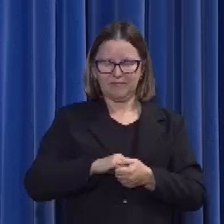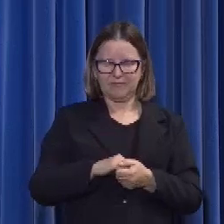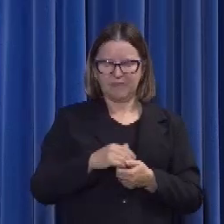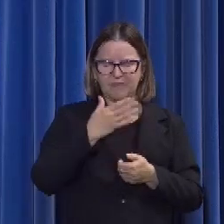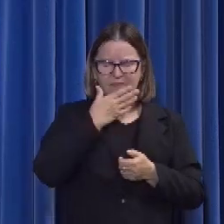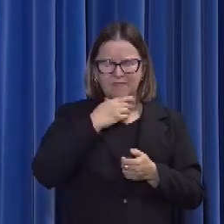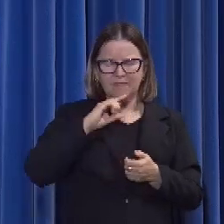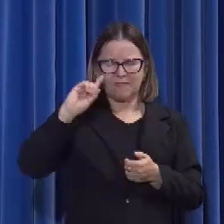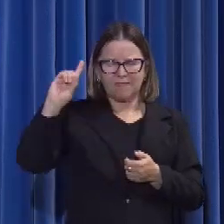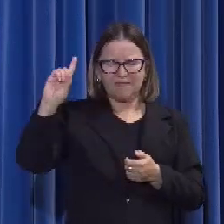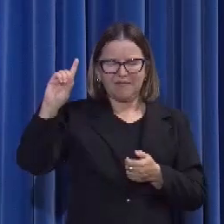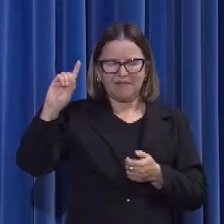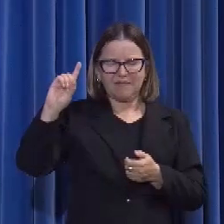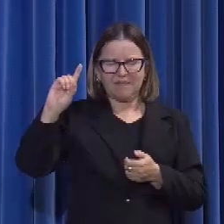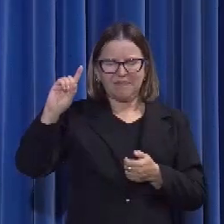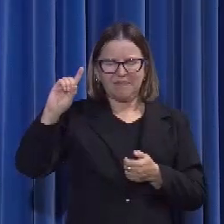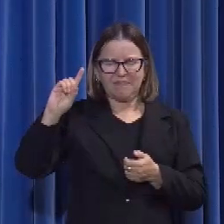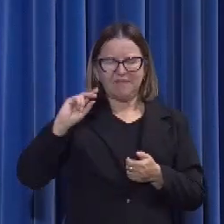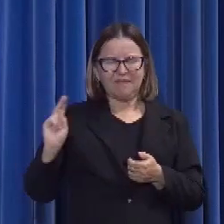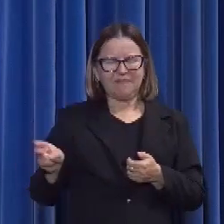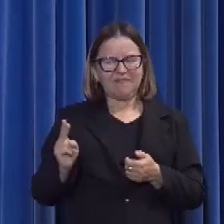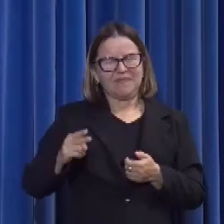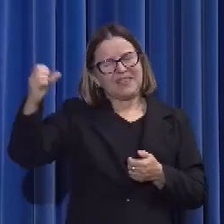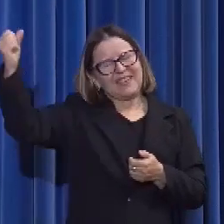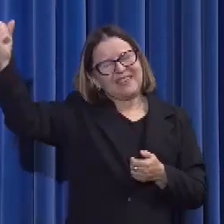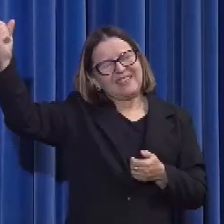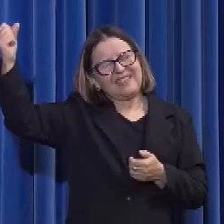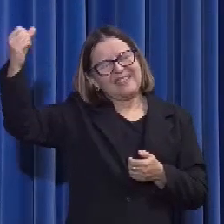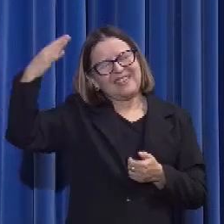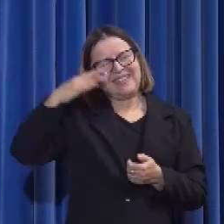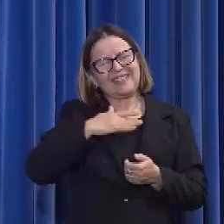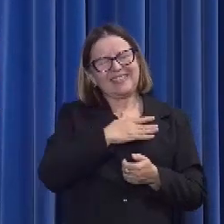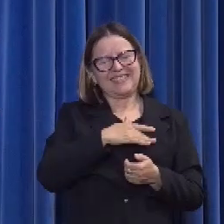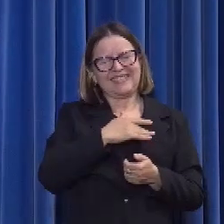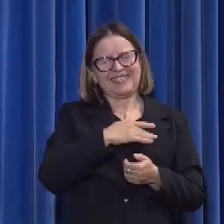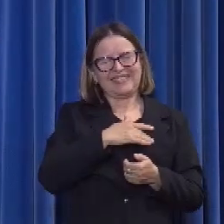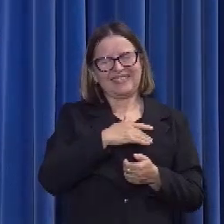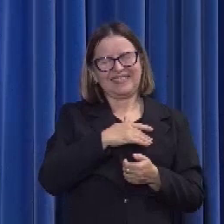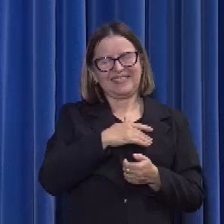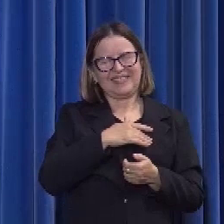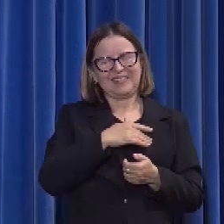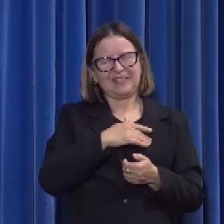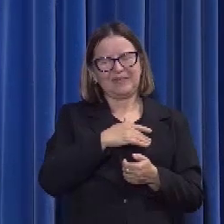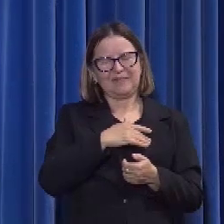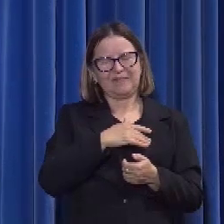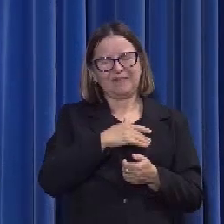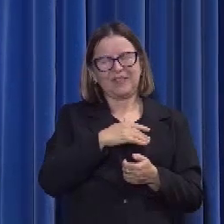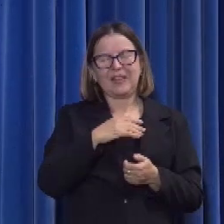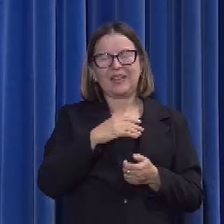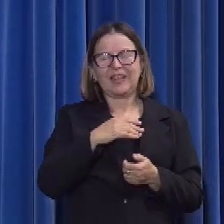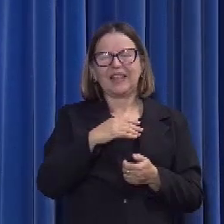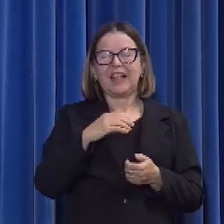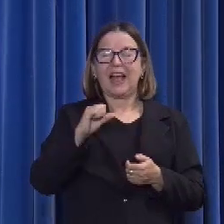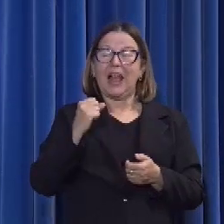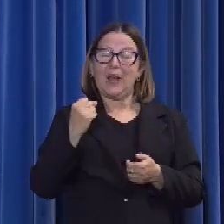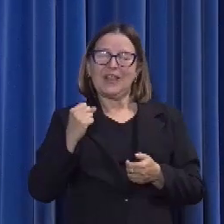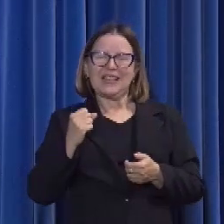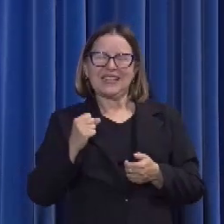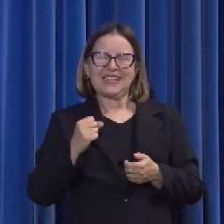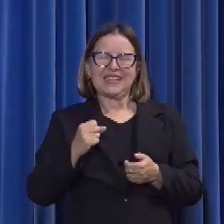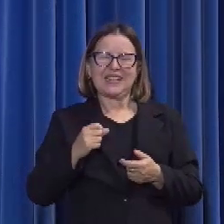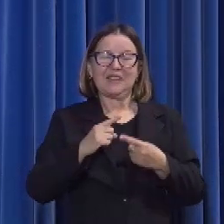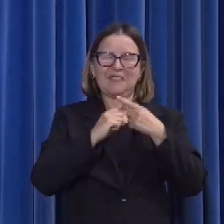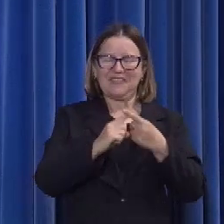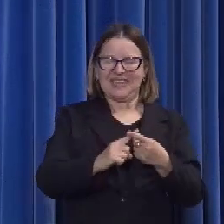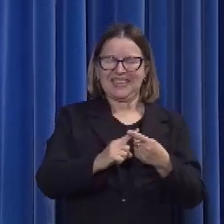Pai de infinita graça, infinita misericórdia, pela 8ª vez, Pai, estamos aqui tratando com a